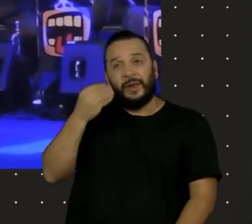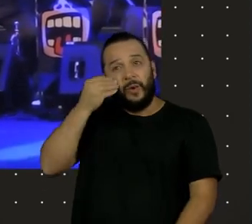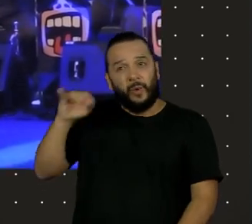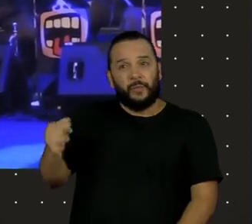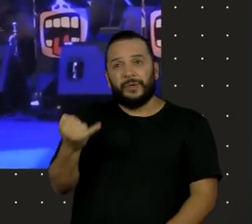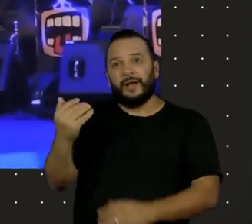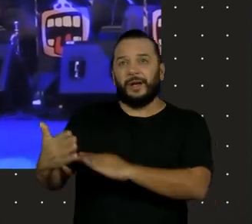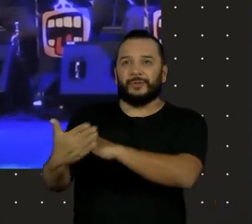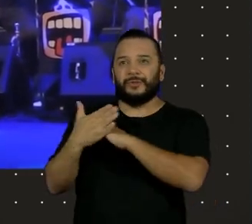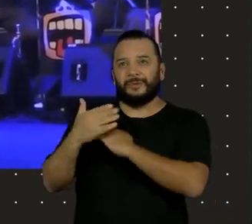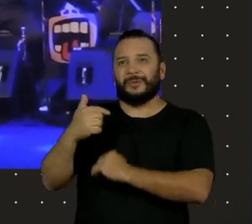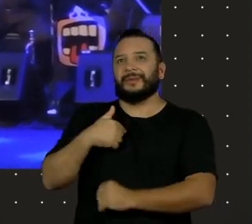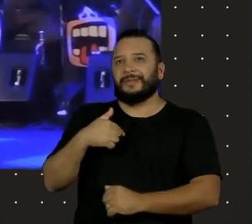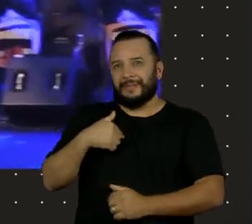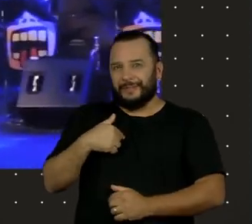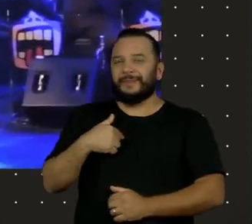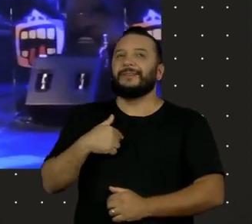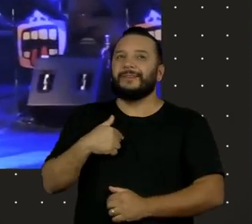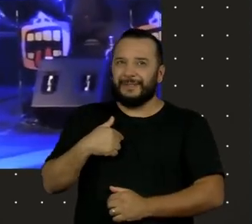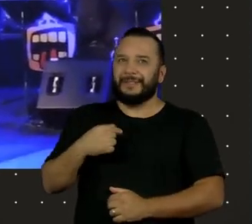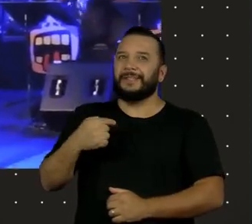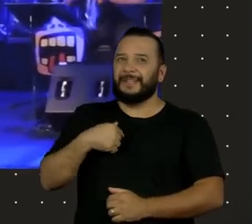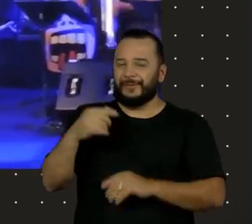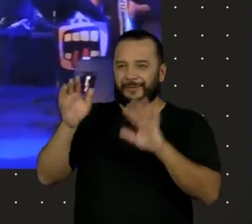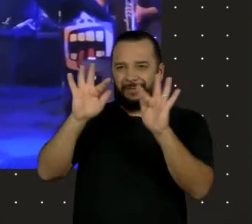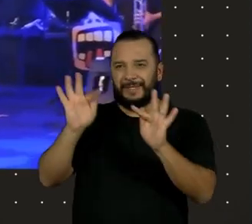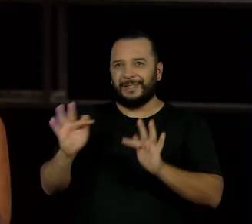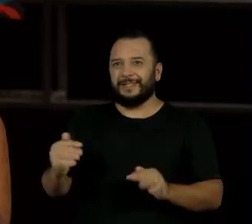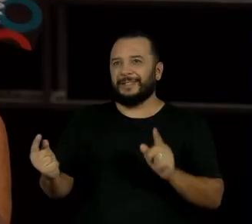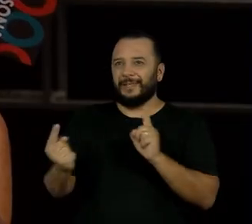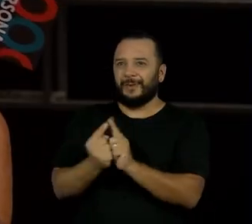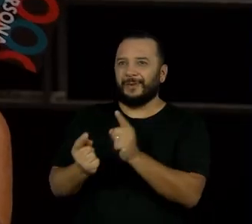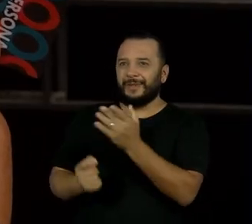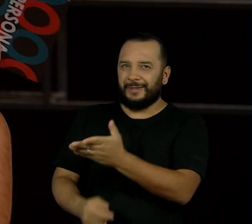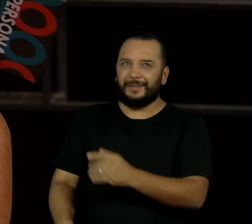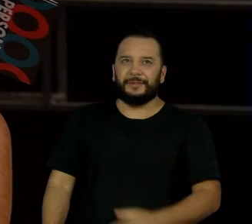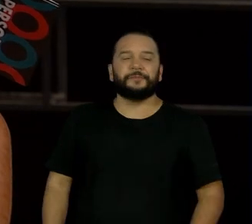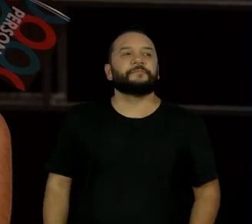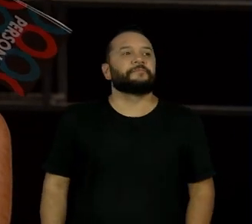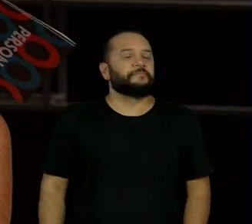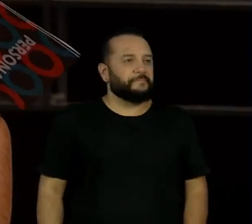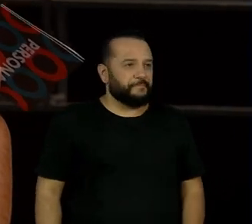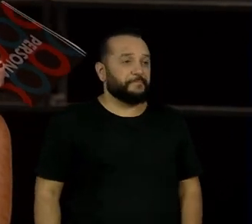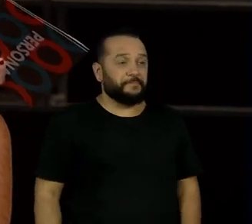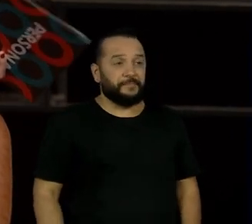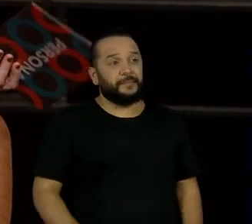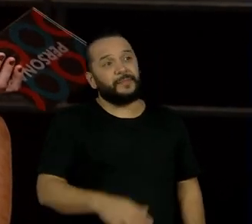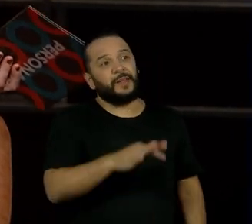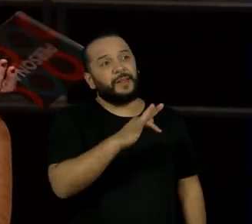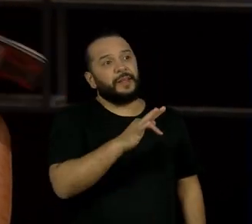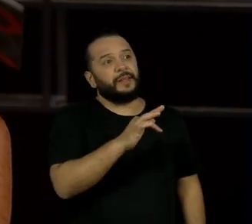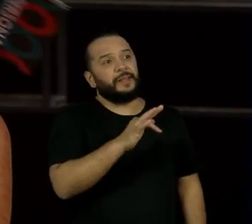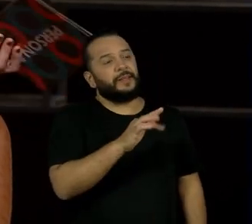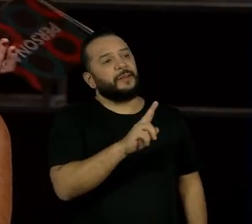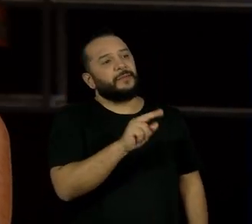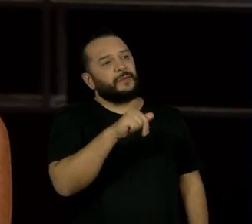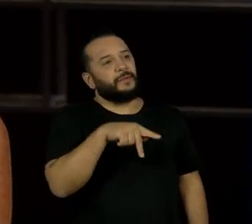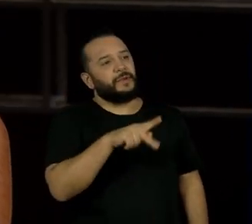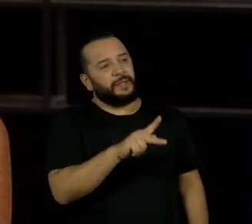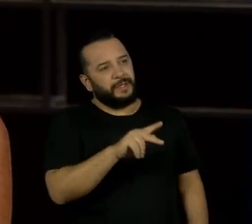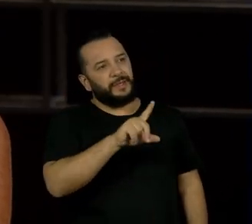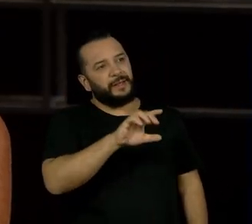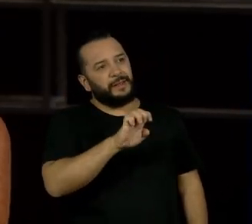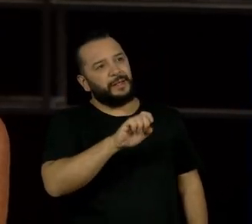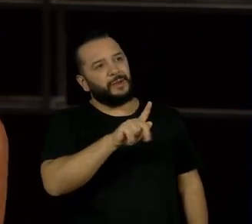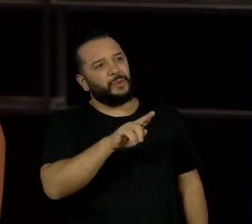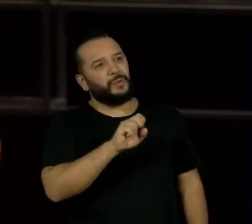Então eu fico muito feliz de reencontrá-lo muito se falou do funk como le gusta já então é claro que não podia